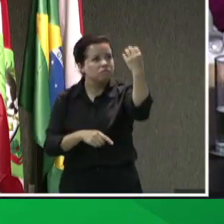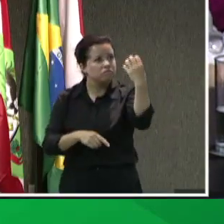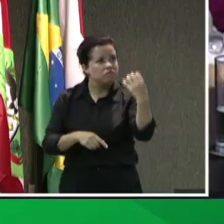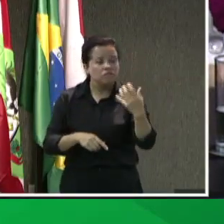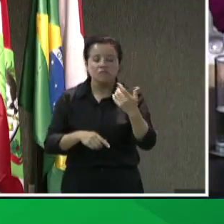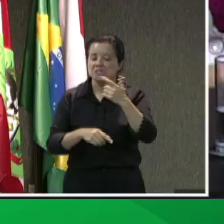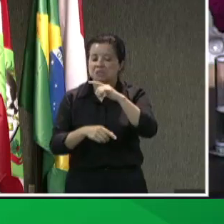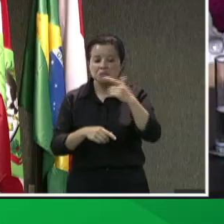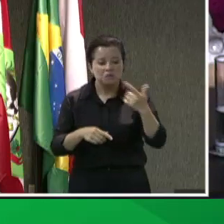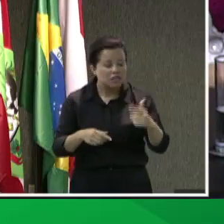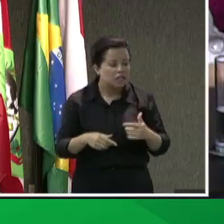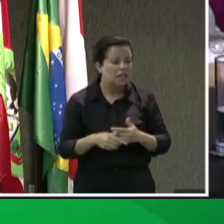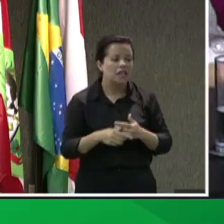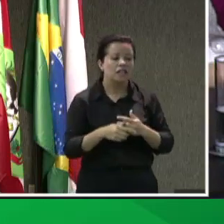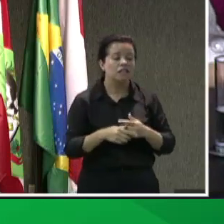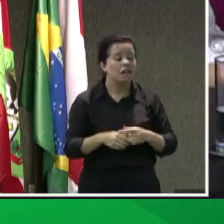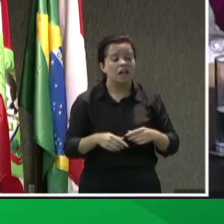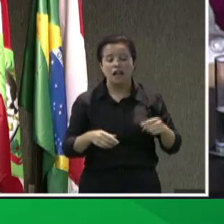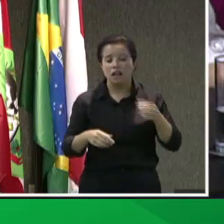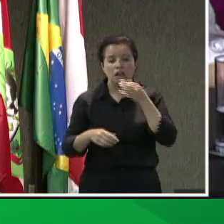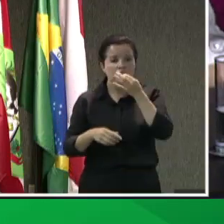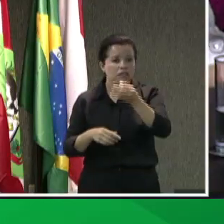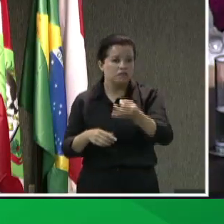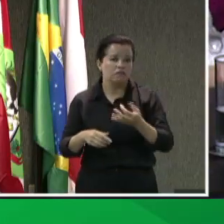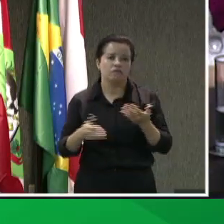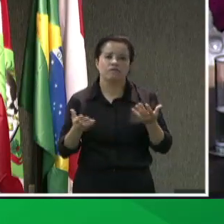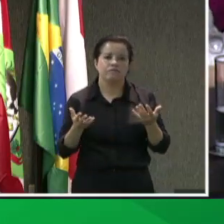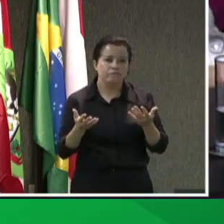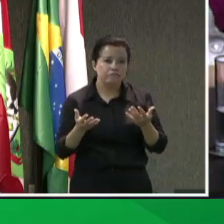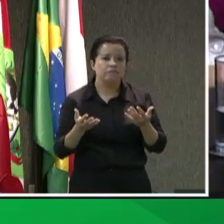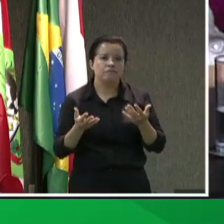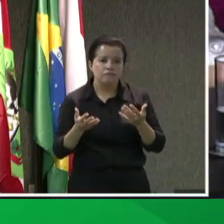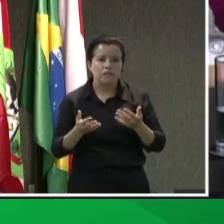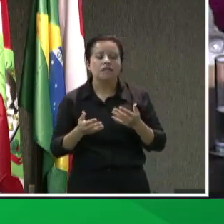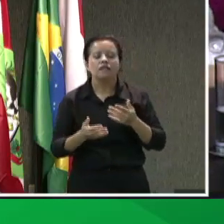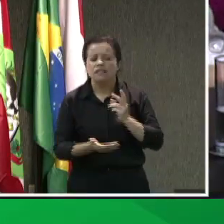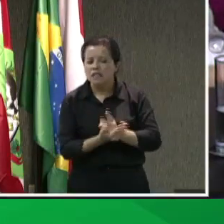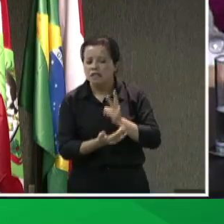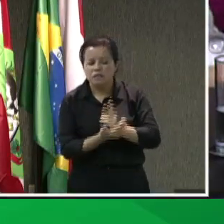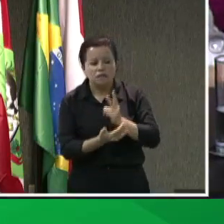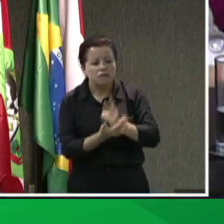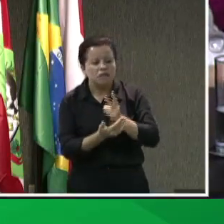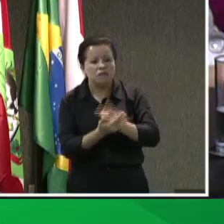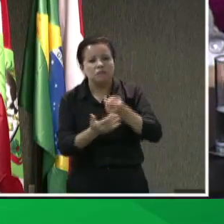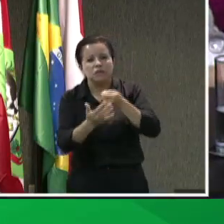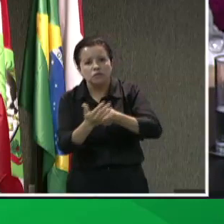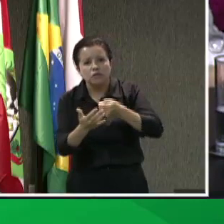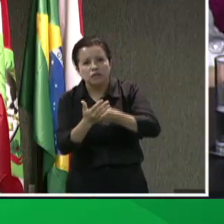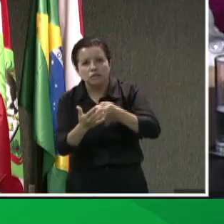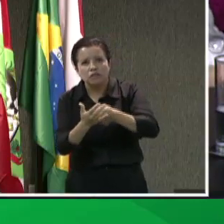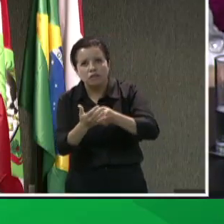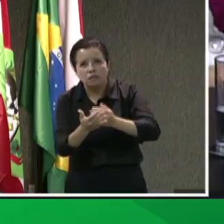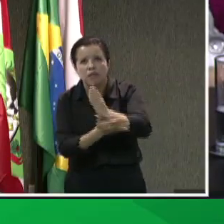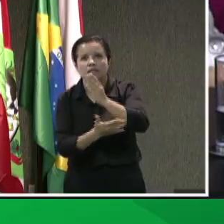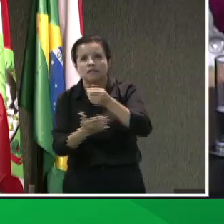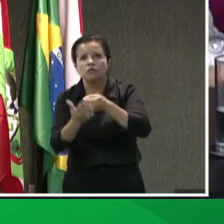situação caótica mesmo. Mas estamos cobrando bastante, e em alguns dia após dia a gente vence algumas batalhas. Não tem sido só